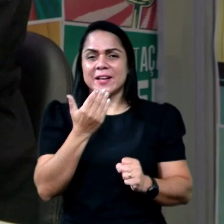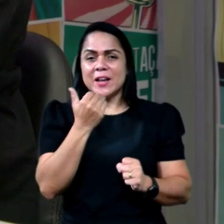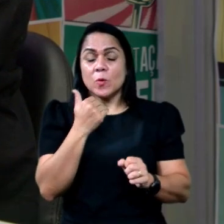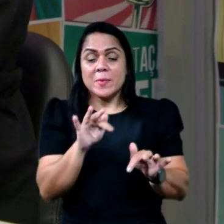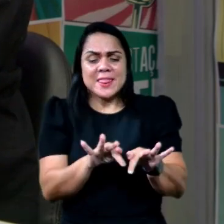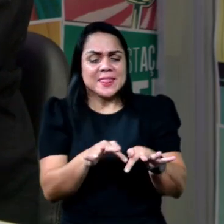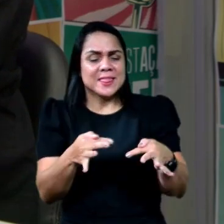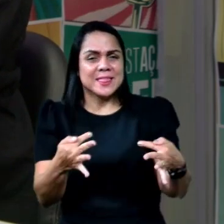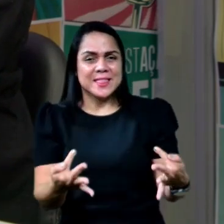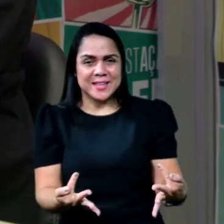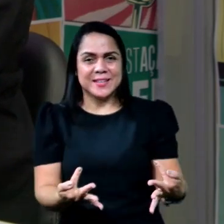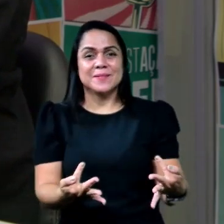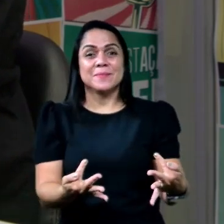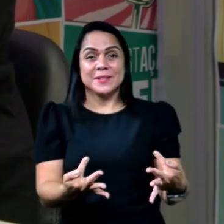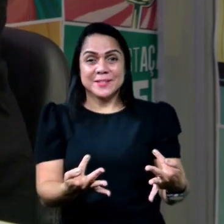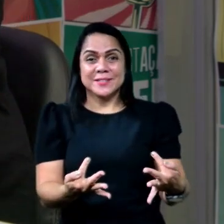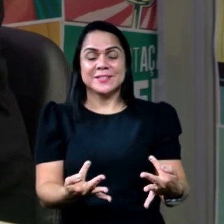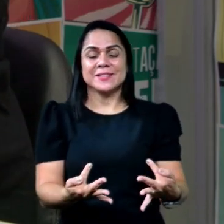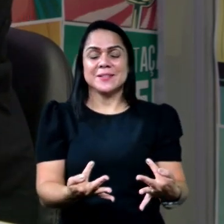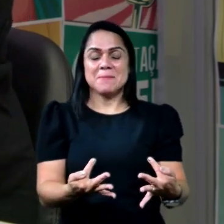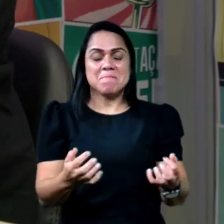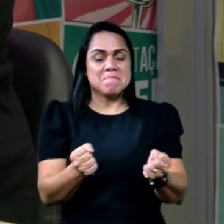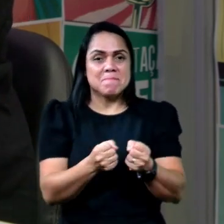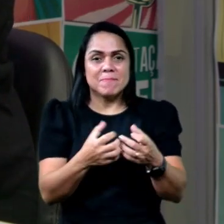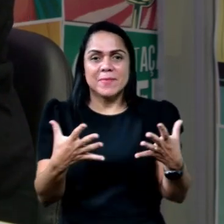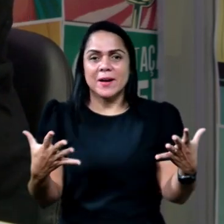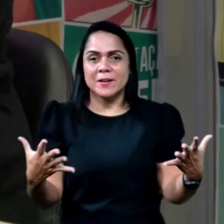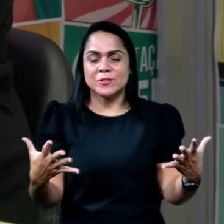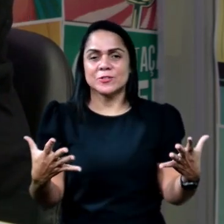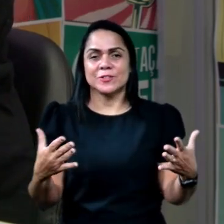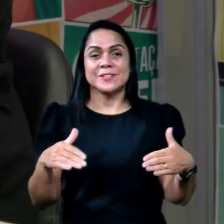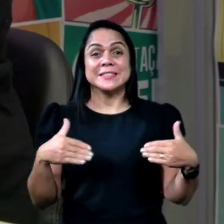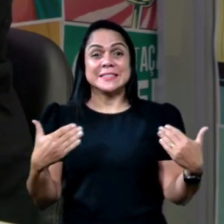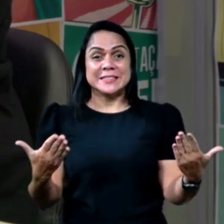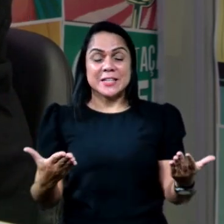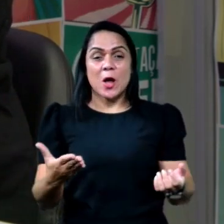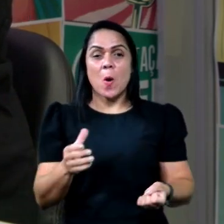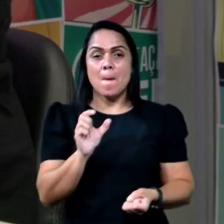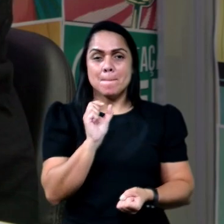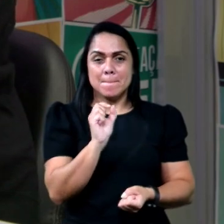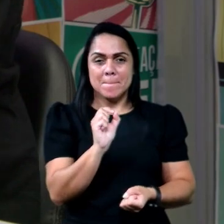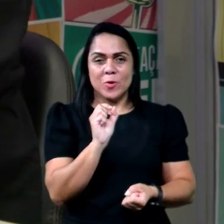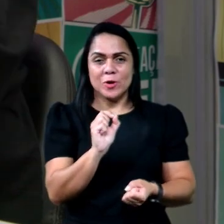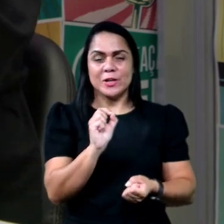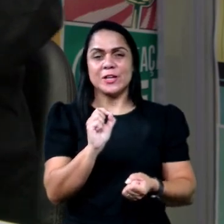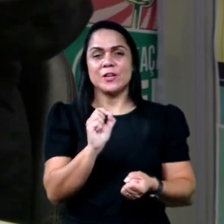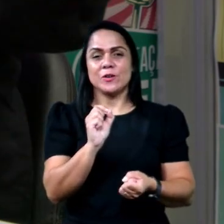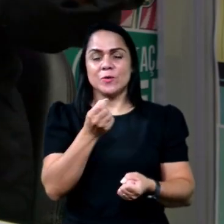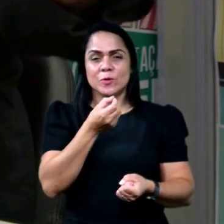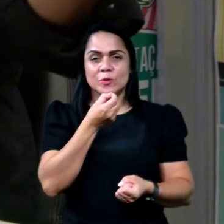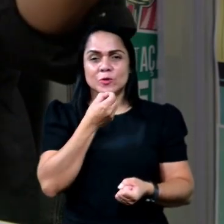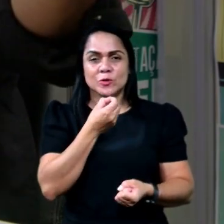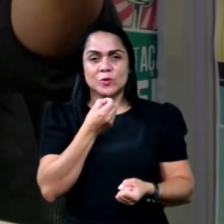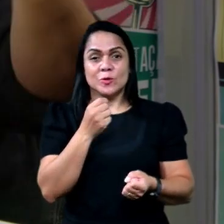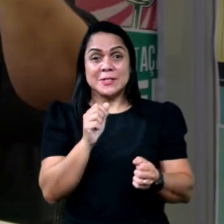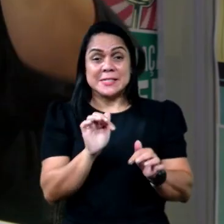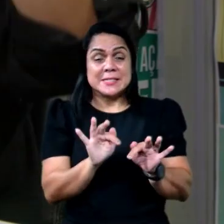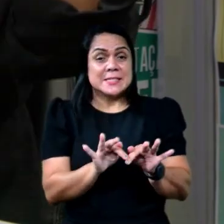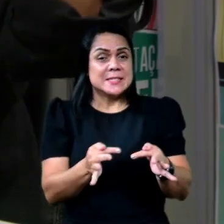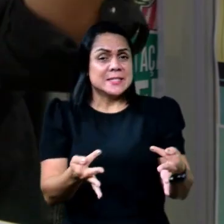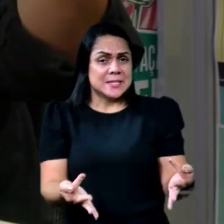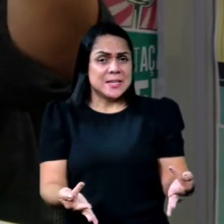ter controlado um ser mítico. E é por isso que é Bolinhos de Chuva meu Instagram, porque é do simples que pode virar uma